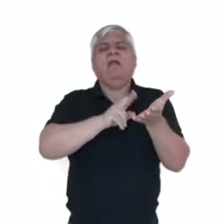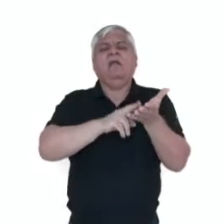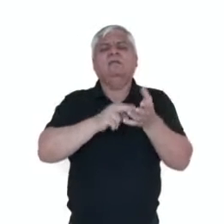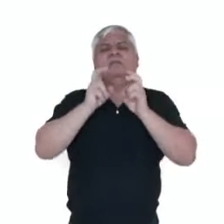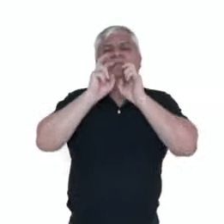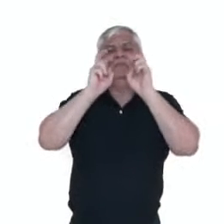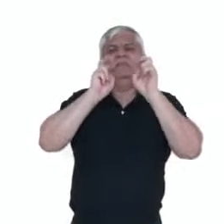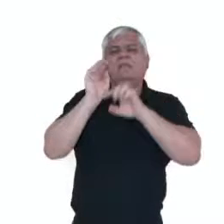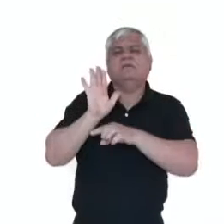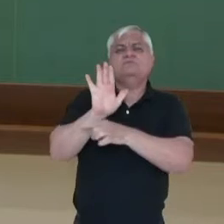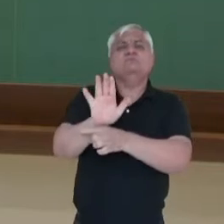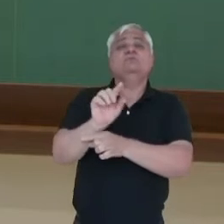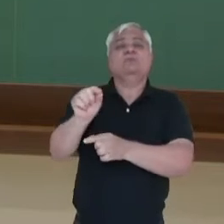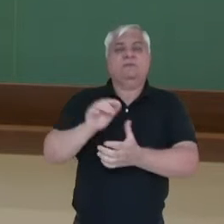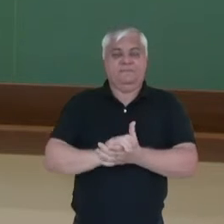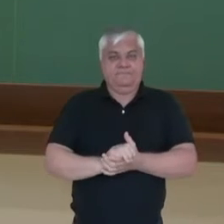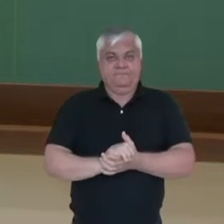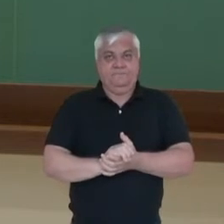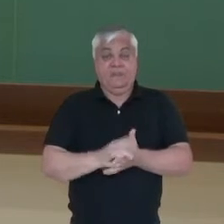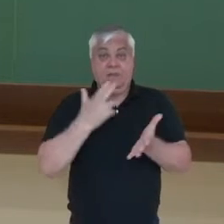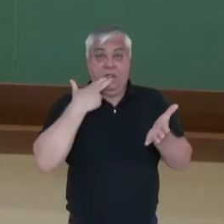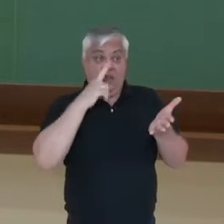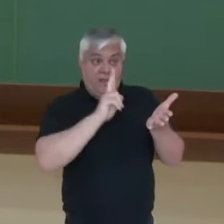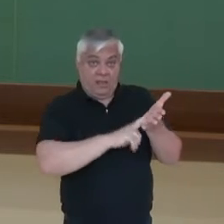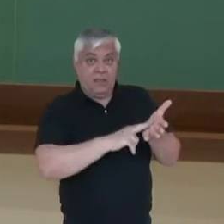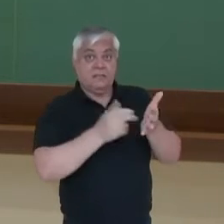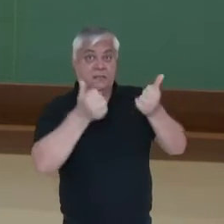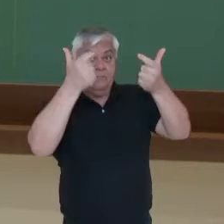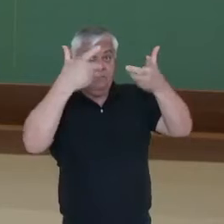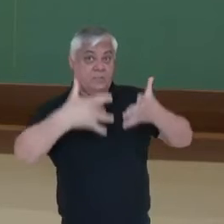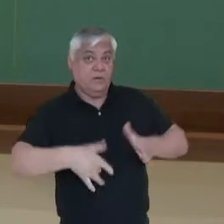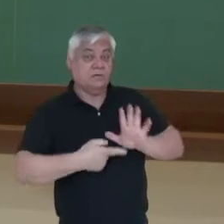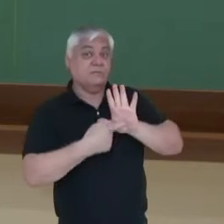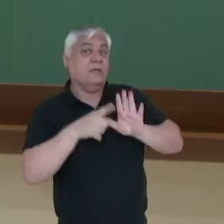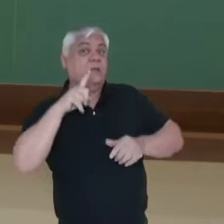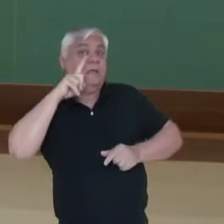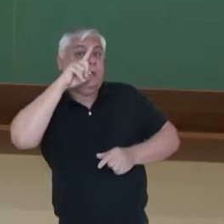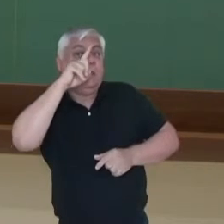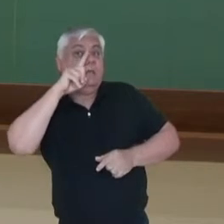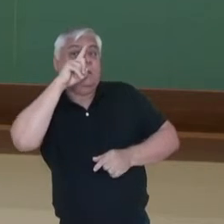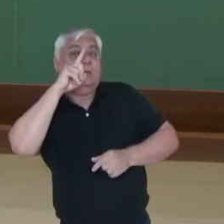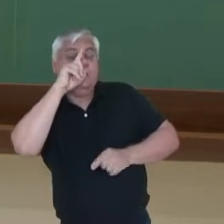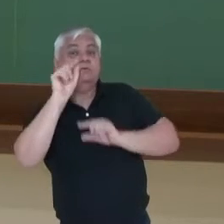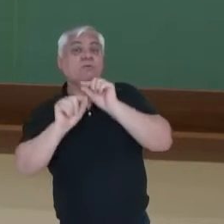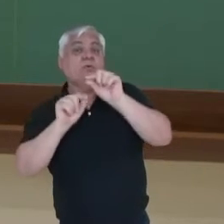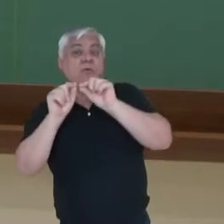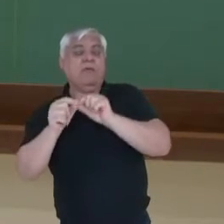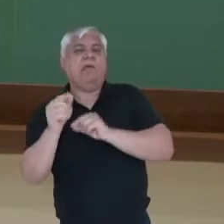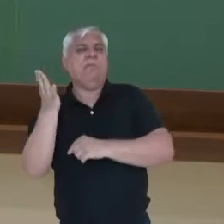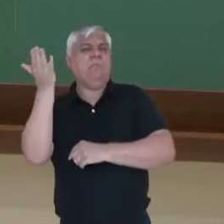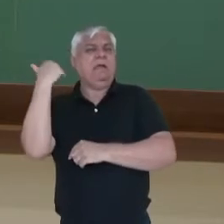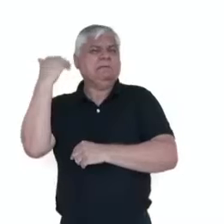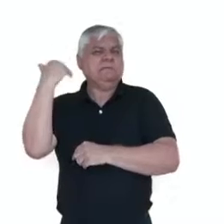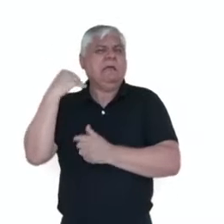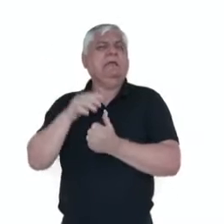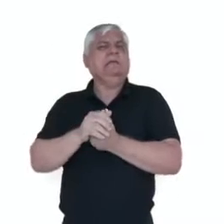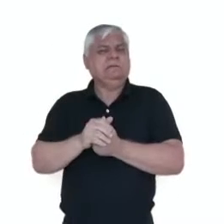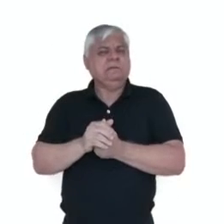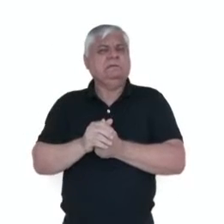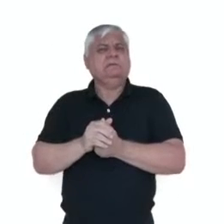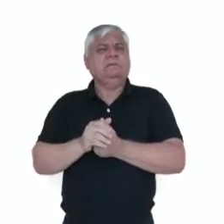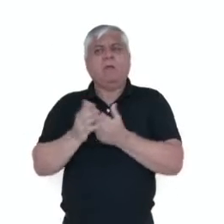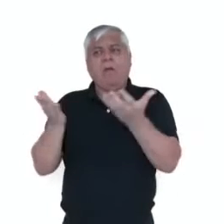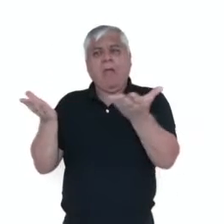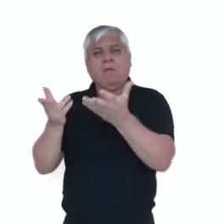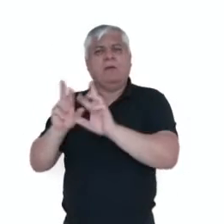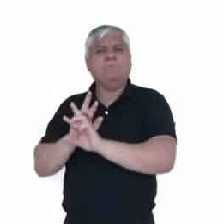o problema é que ela destaca o risco e as regras antigas, as quais regiam nossas vidas, as quais não se